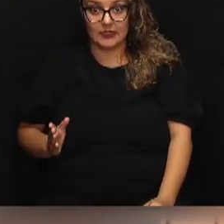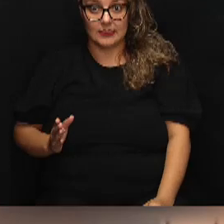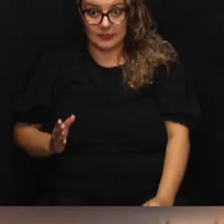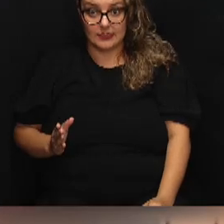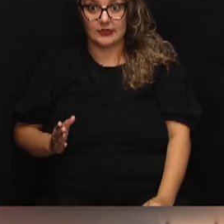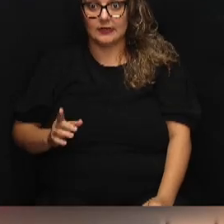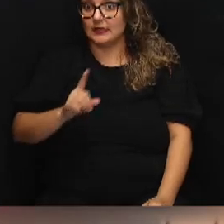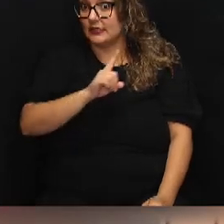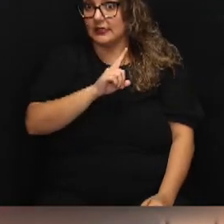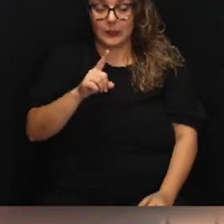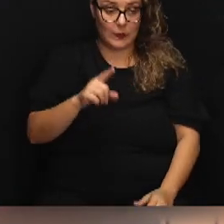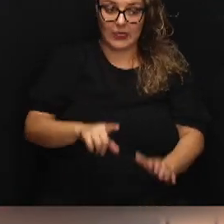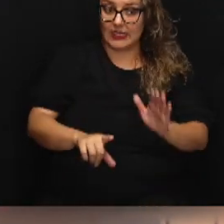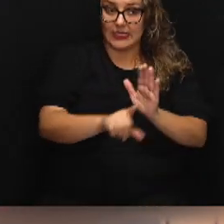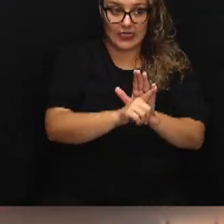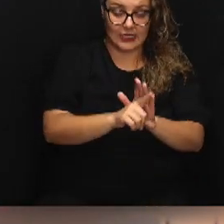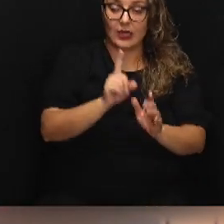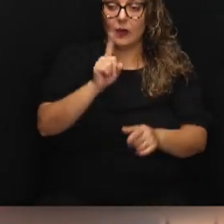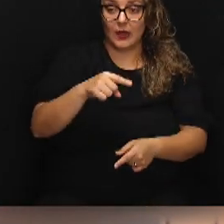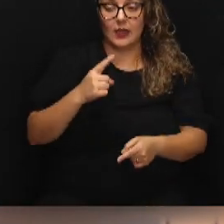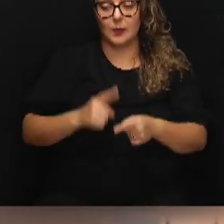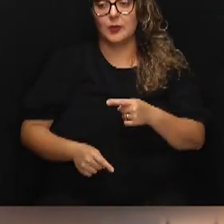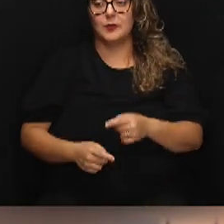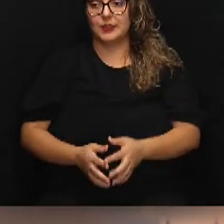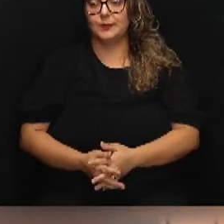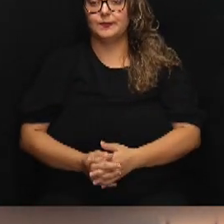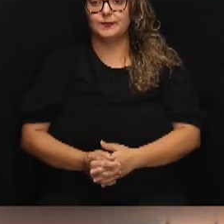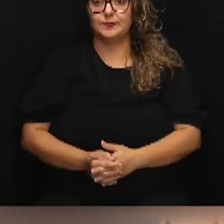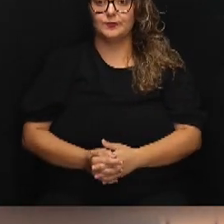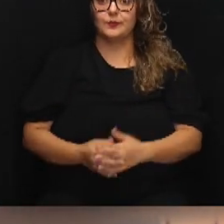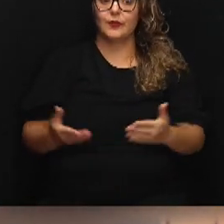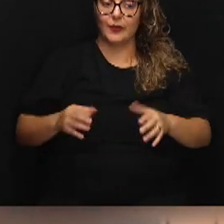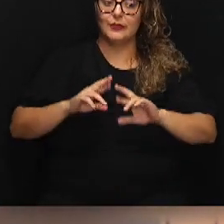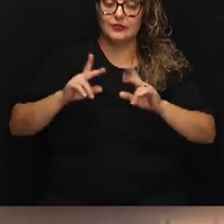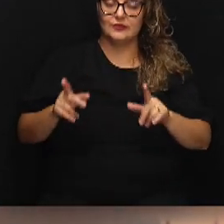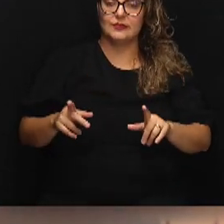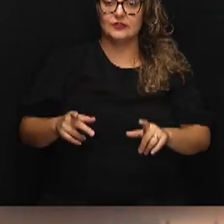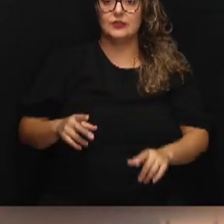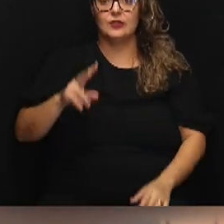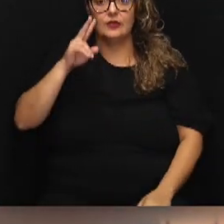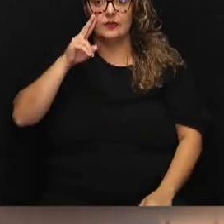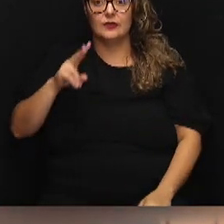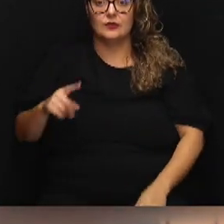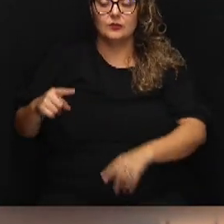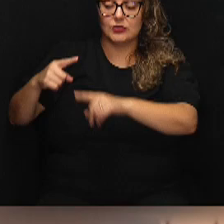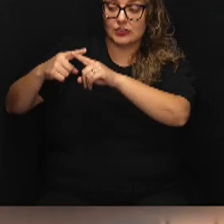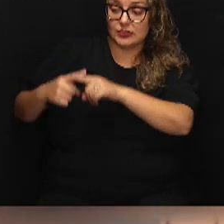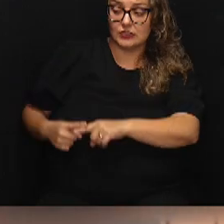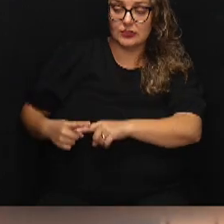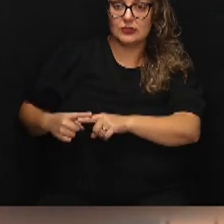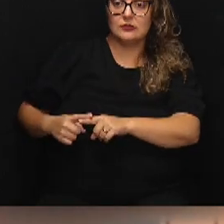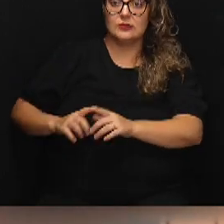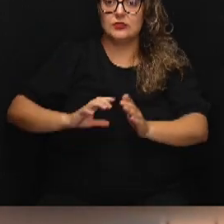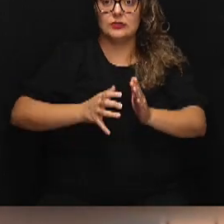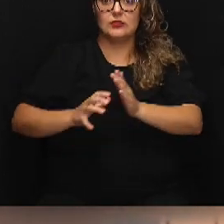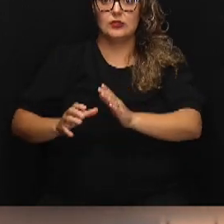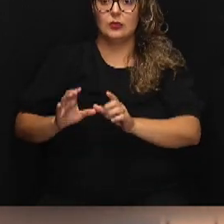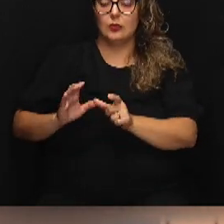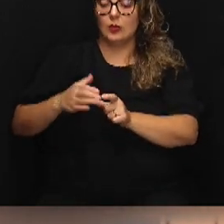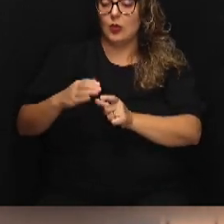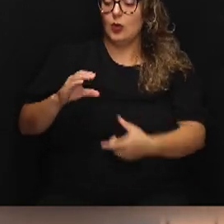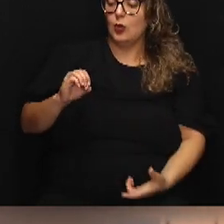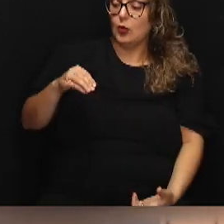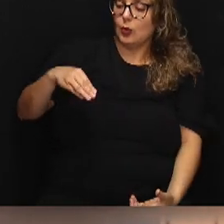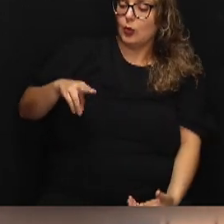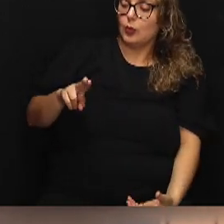se quiserem. Mais recentemente, a gente viu adversários políticos utilizarem a palavra comunista como insulto contra aqueles